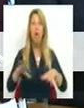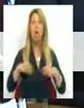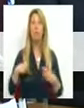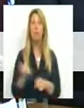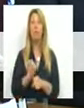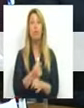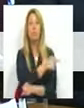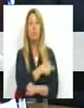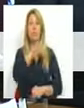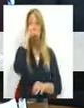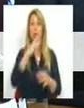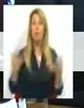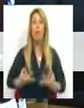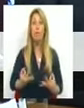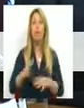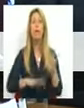Estado e